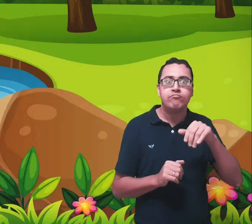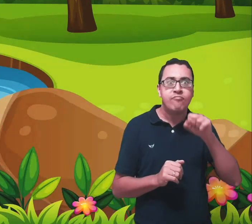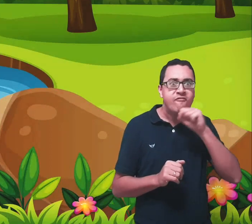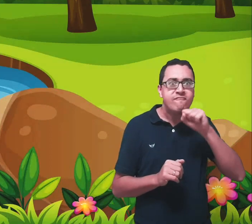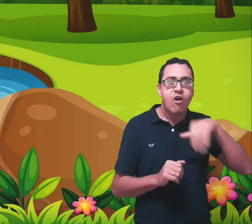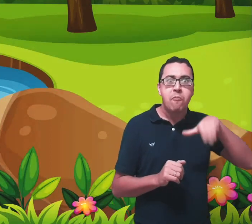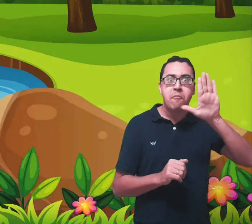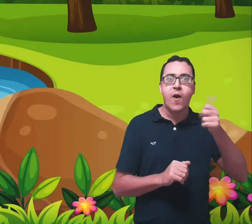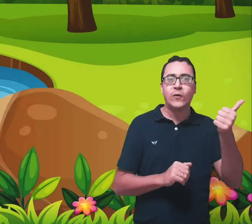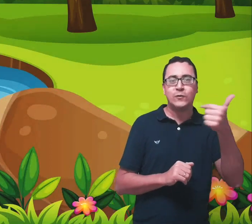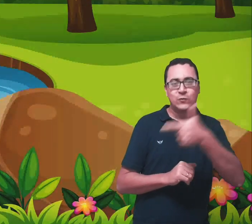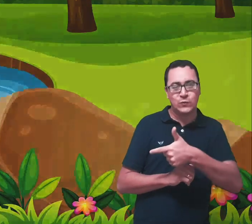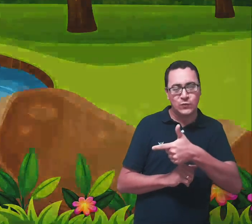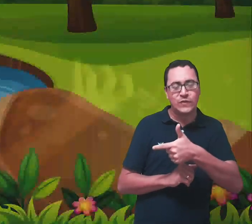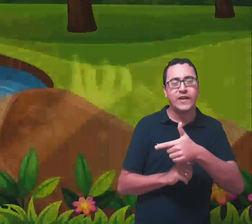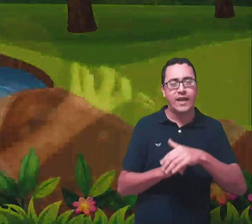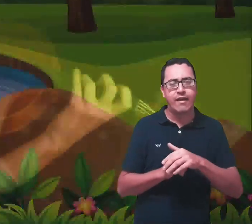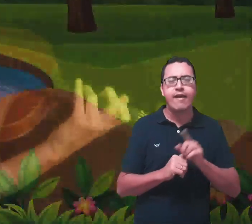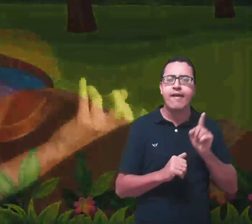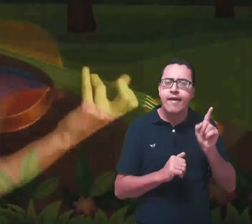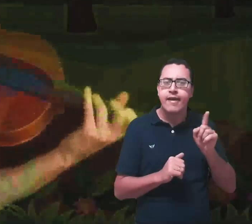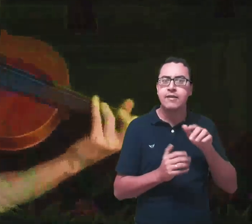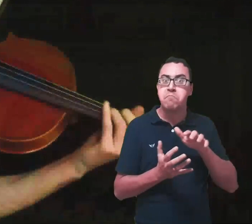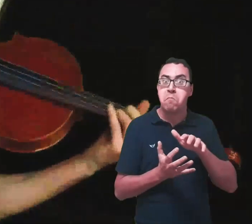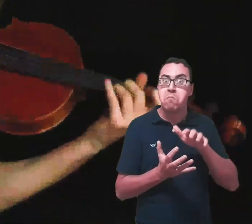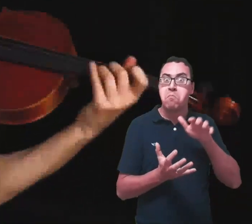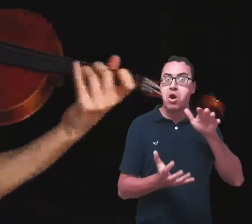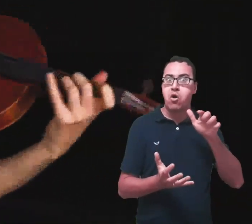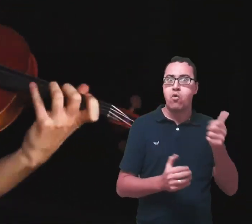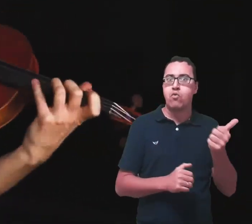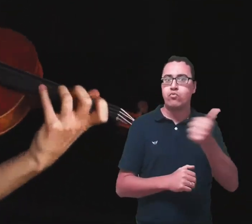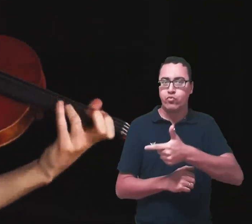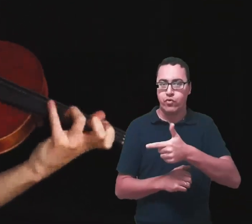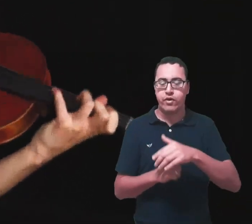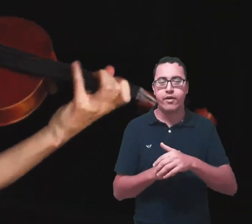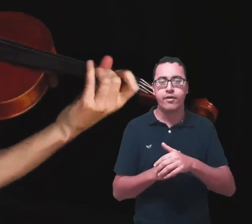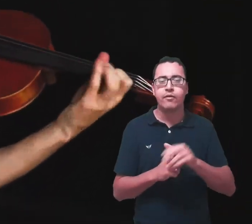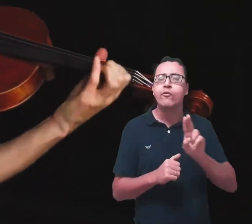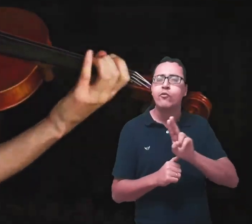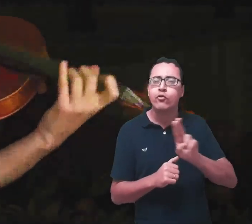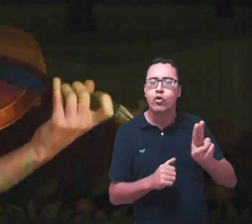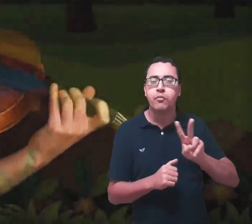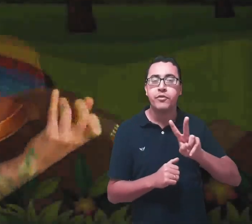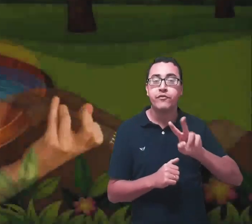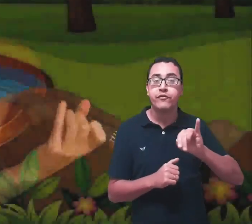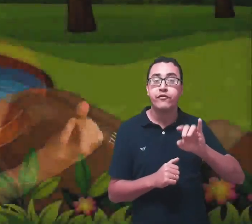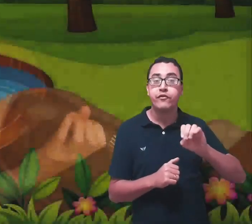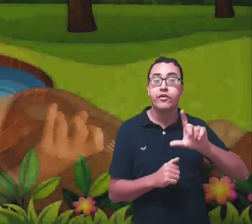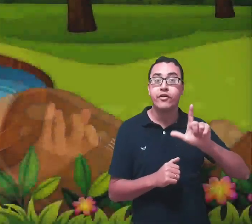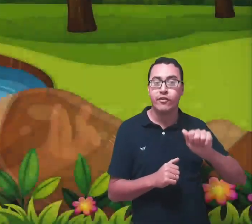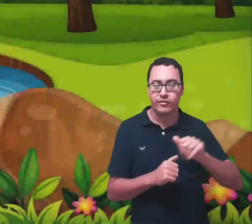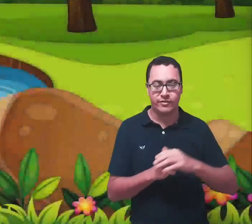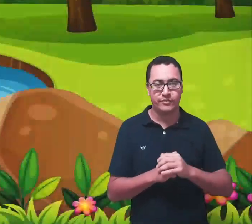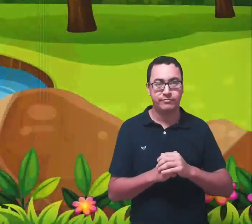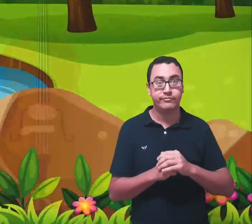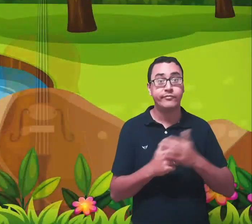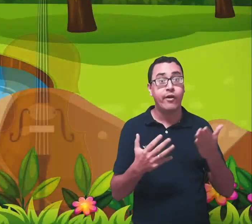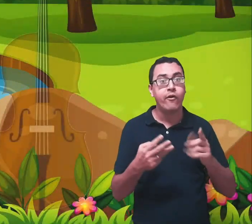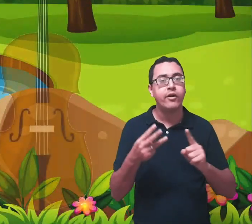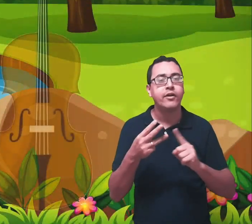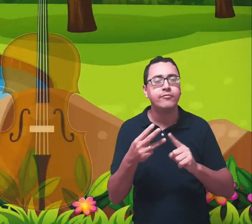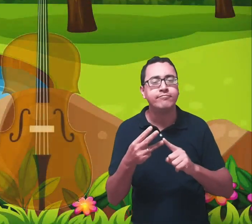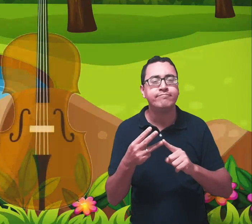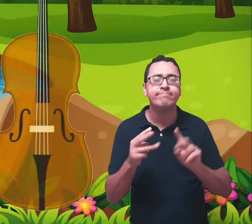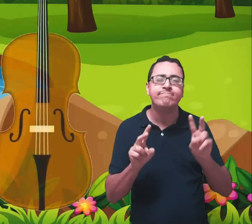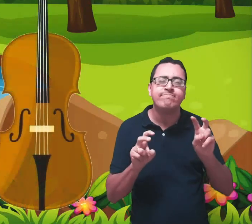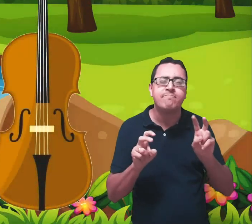parecido com o violino, seu irmãozinho, mas um pouco maior. Seu nome é viola. Agora temos o que